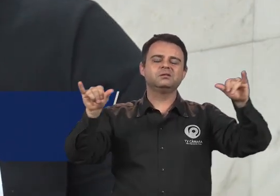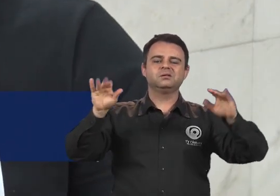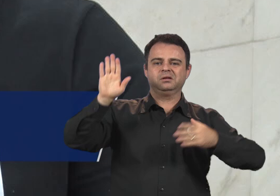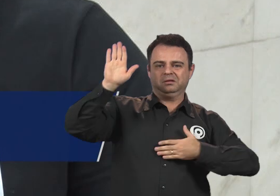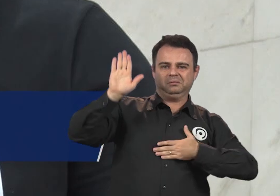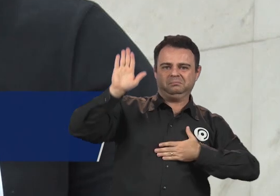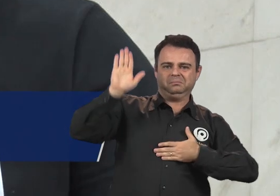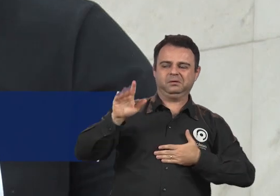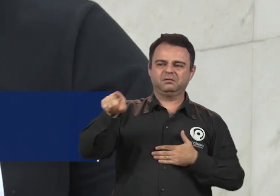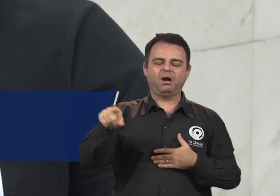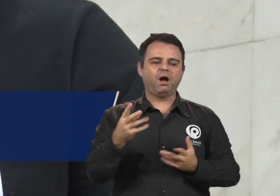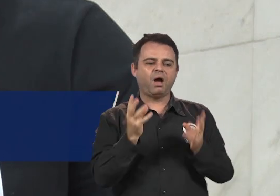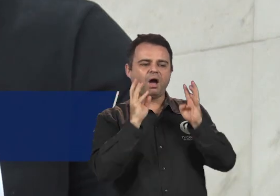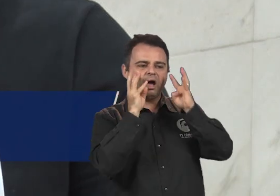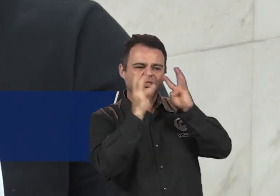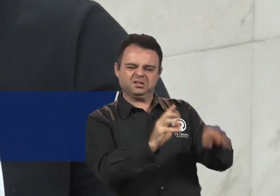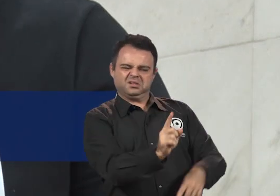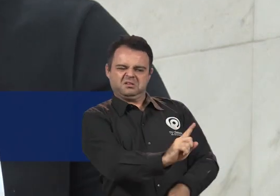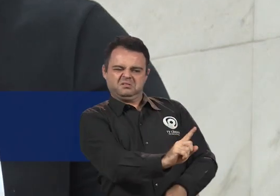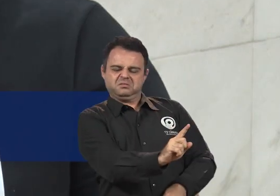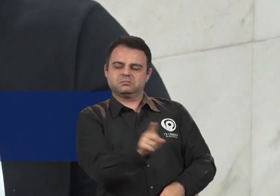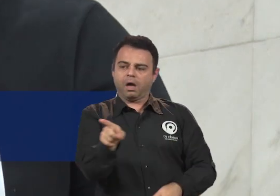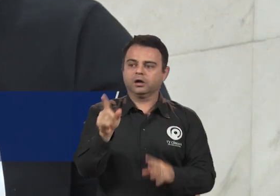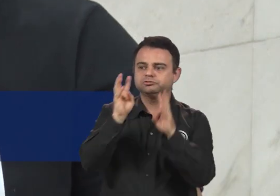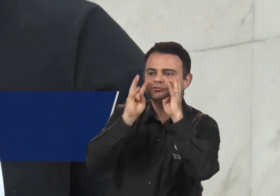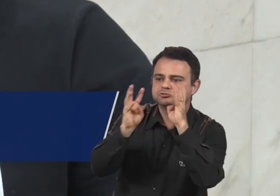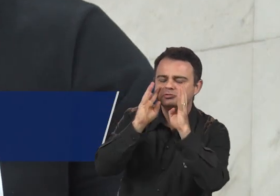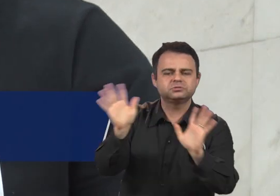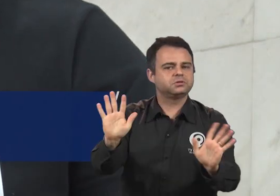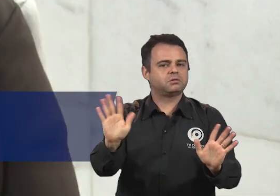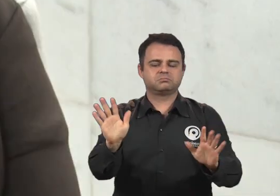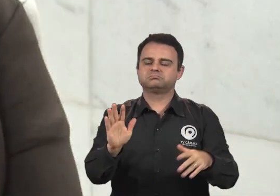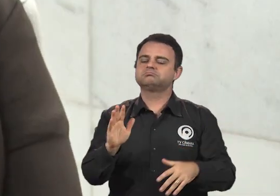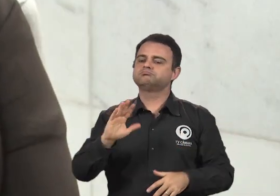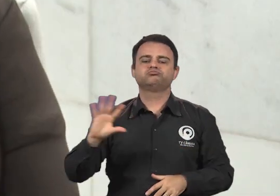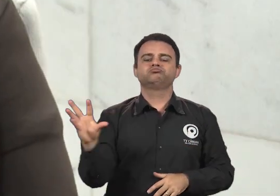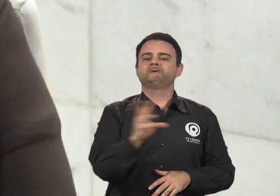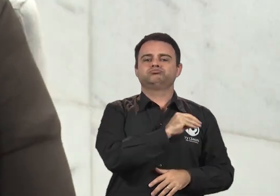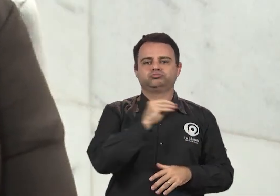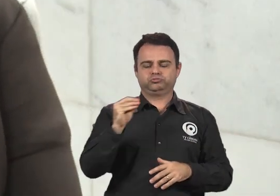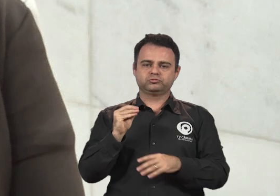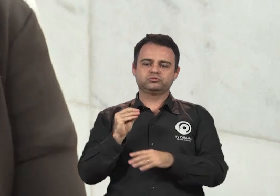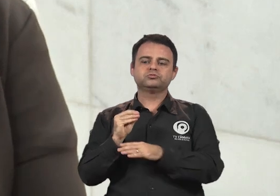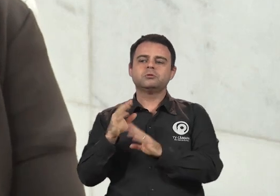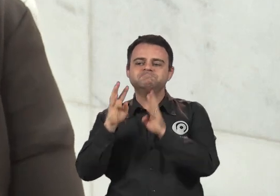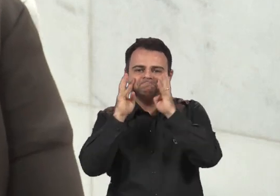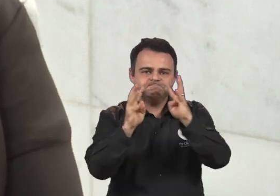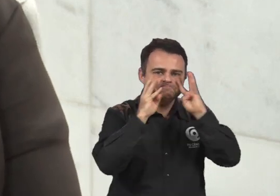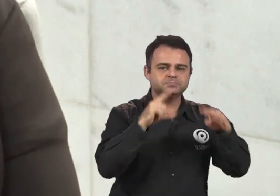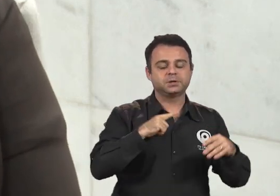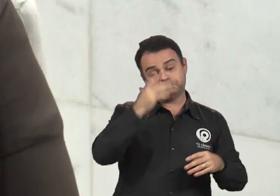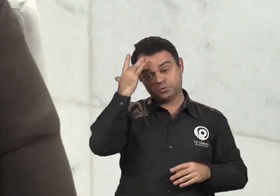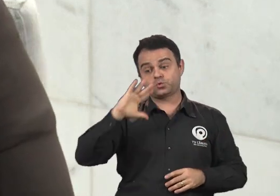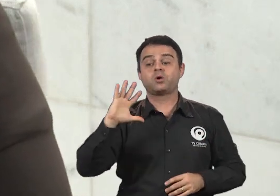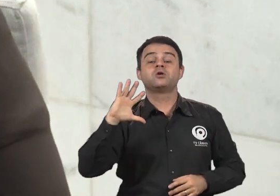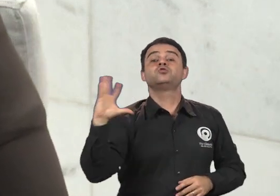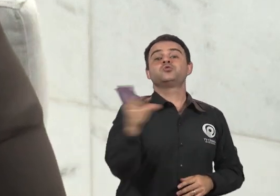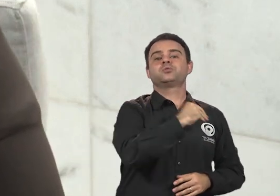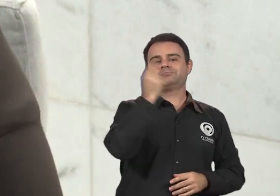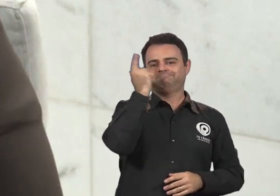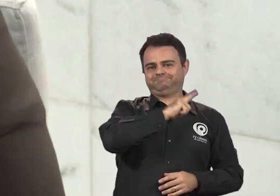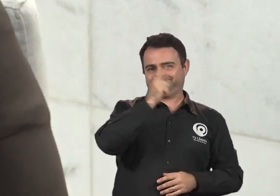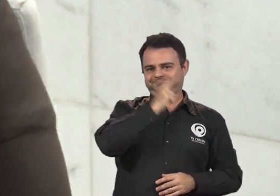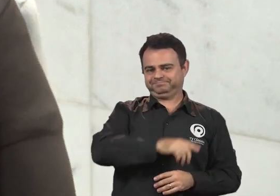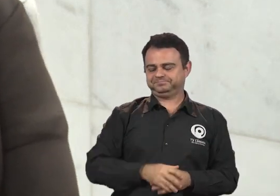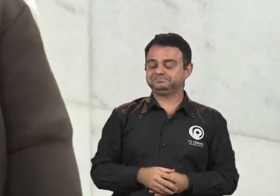no atendimento. E isso é essencial, porque quem ganha é a população. Bom, falando um pouquinho agora sobre o trabalho interno aqui na Câmara